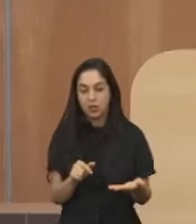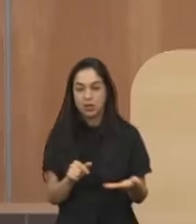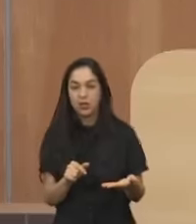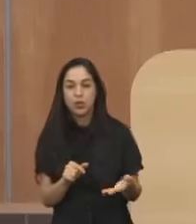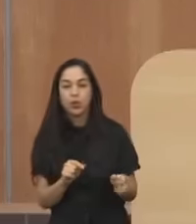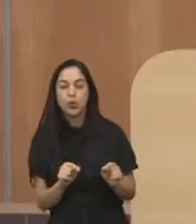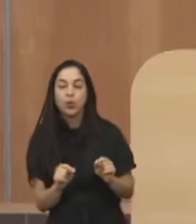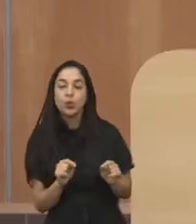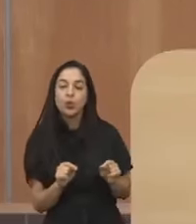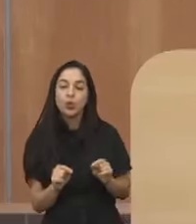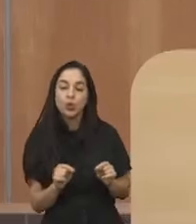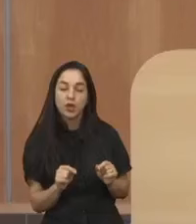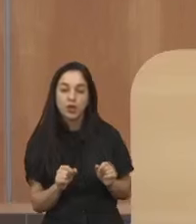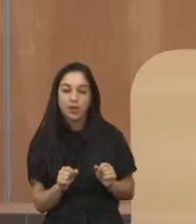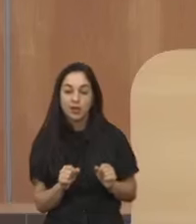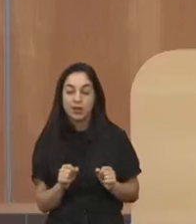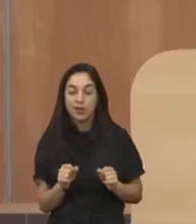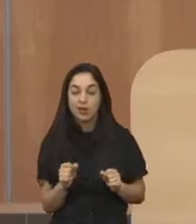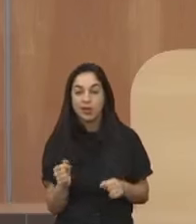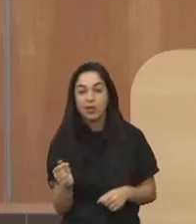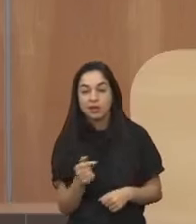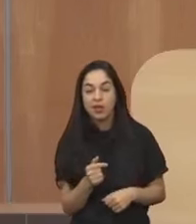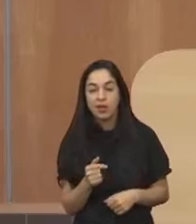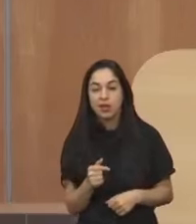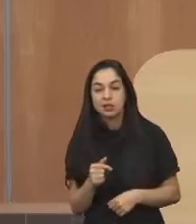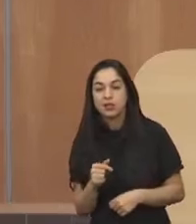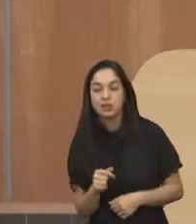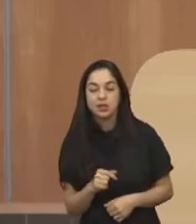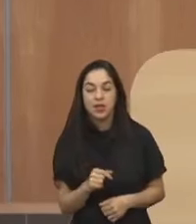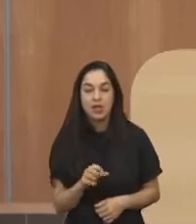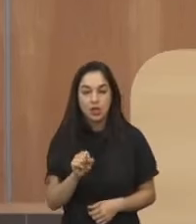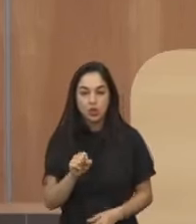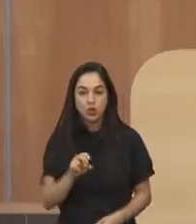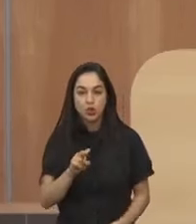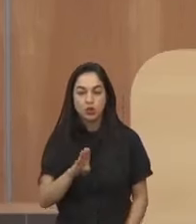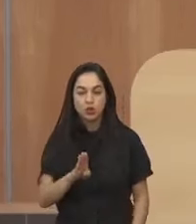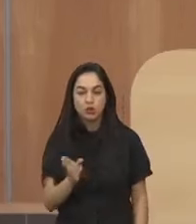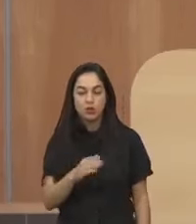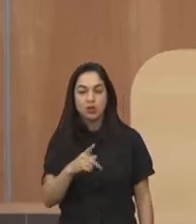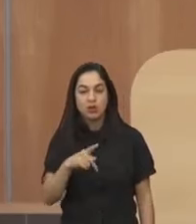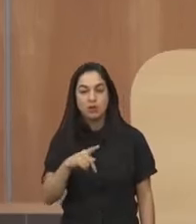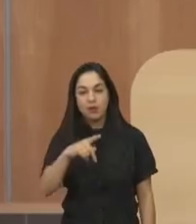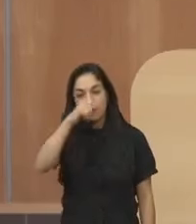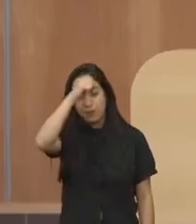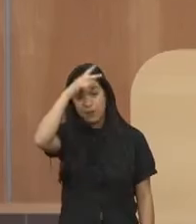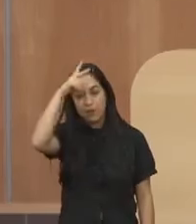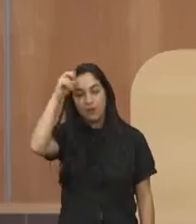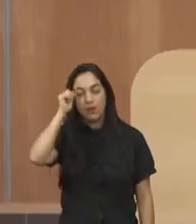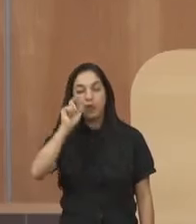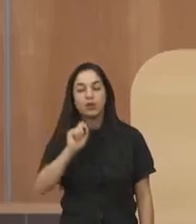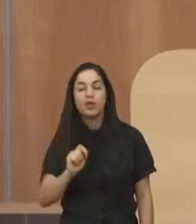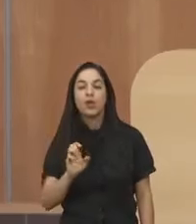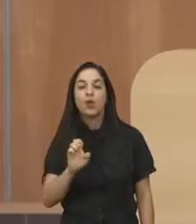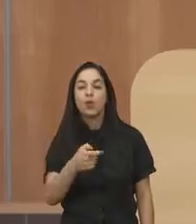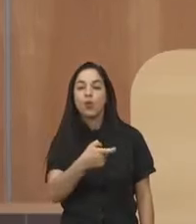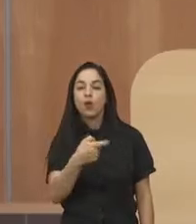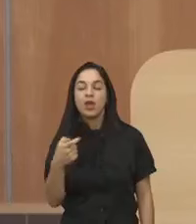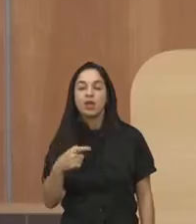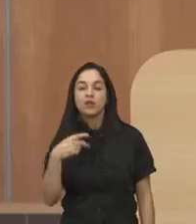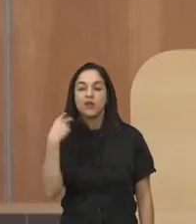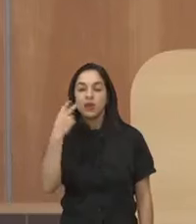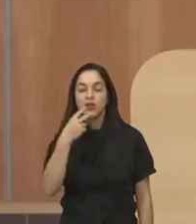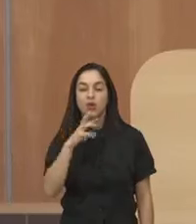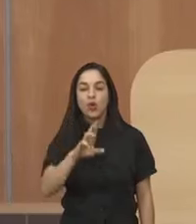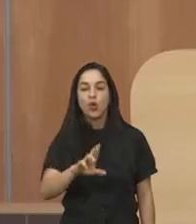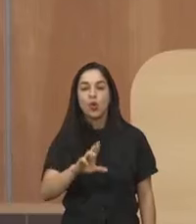rumor, de que esse cargo, especialmente o da Geraldo Scavone, está sendo criado para abrigar o ex-vereador